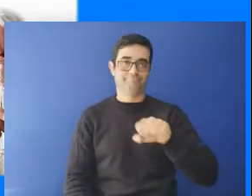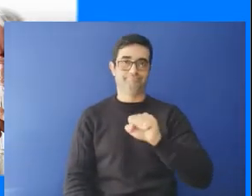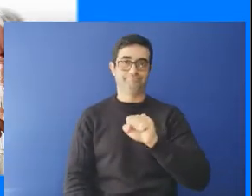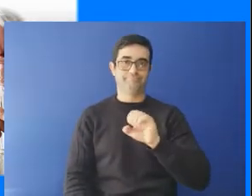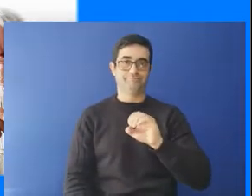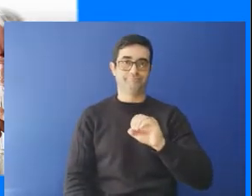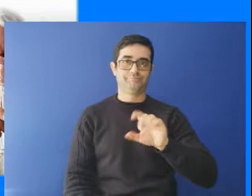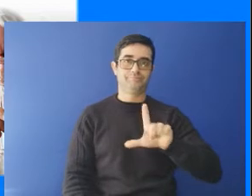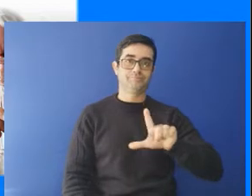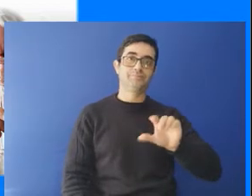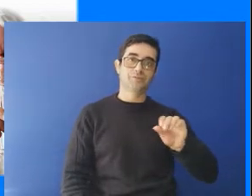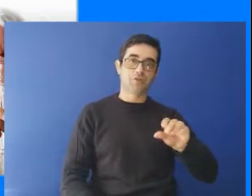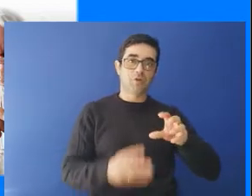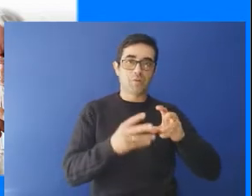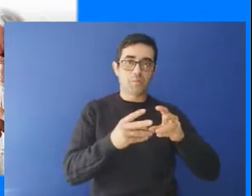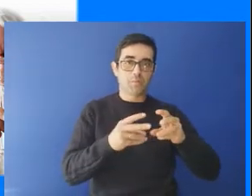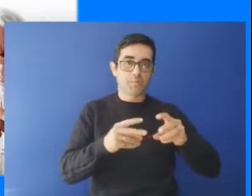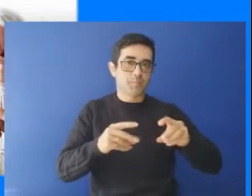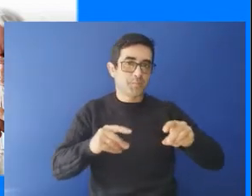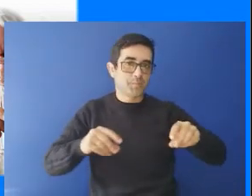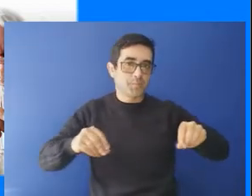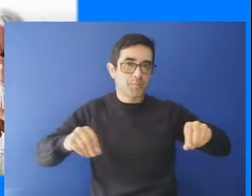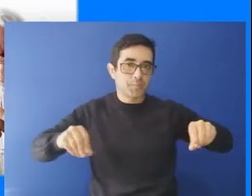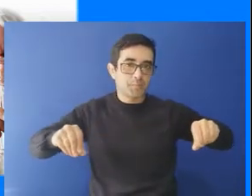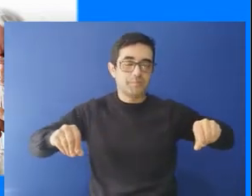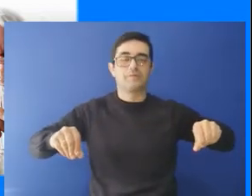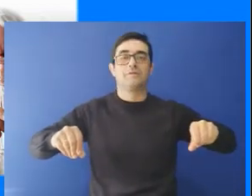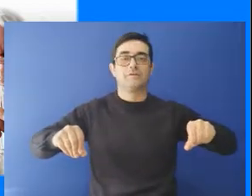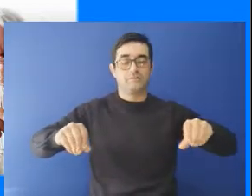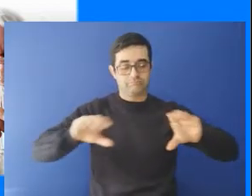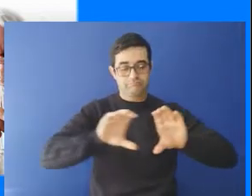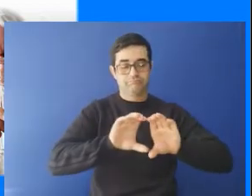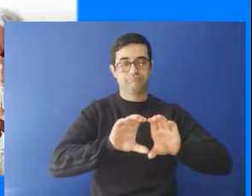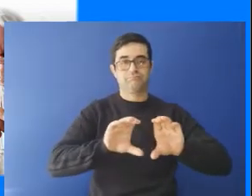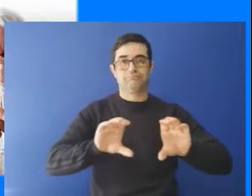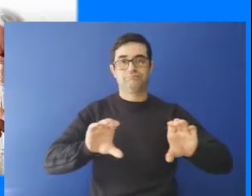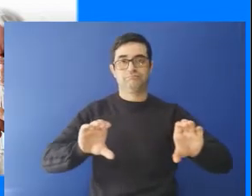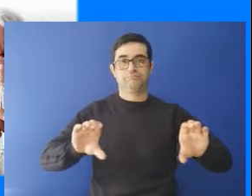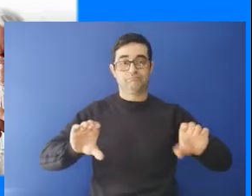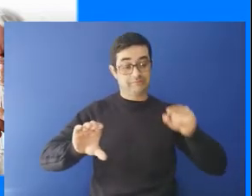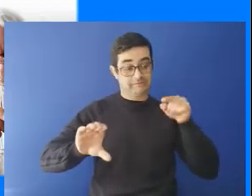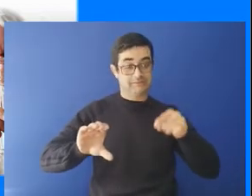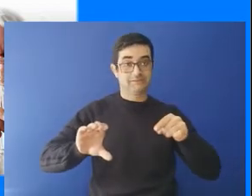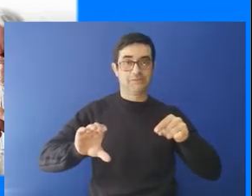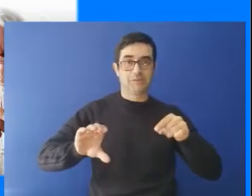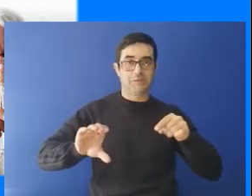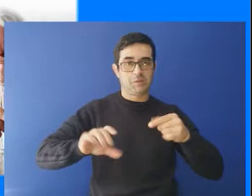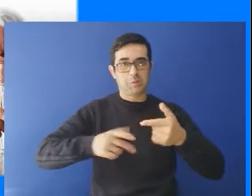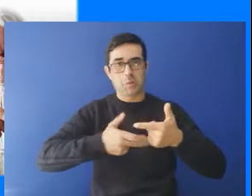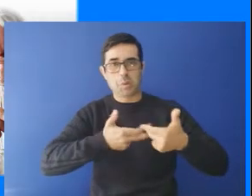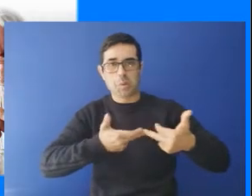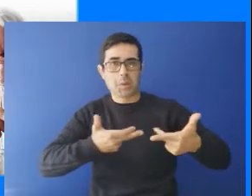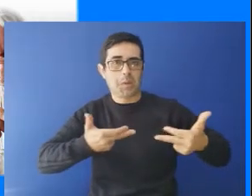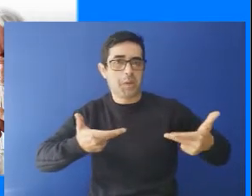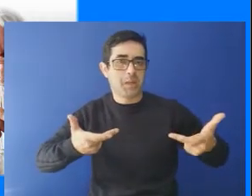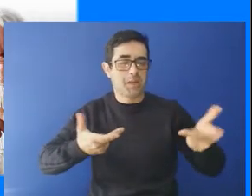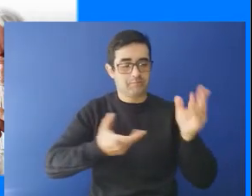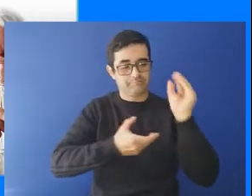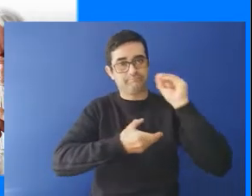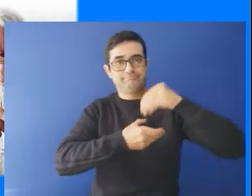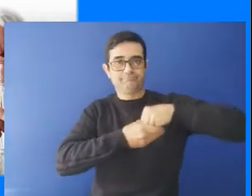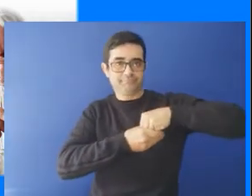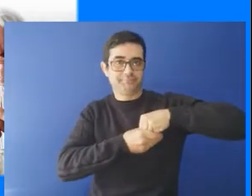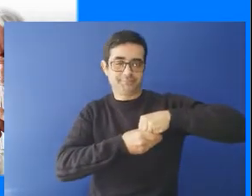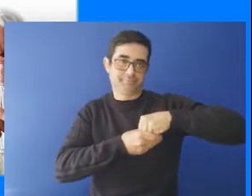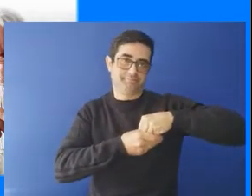temos o solo propriamente dito e uma grande influência das atividades que são desenvolvidas aí na parte